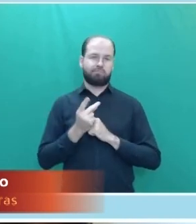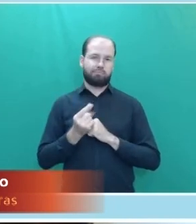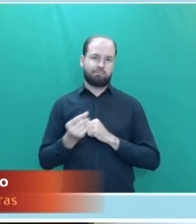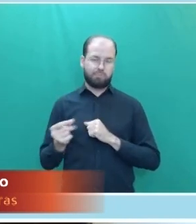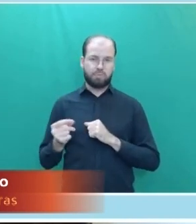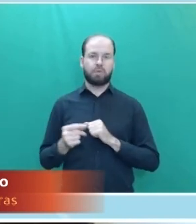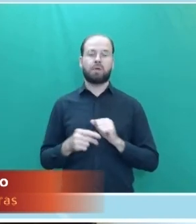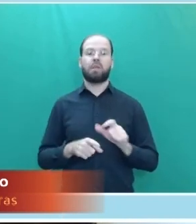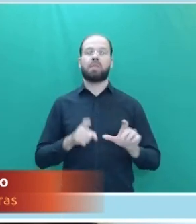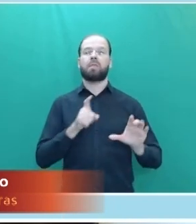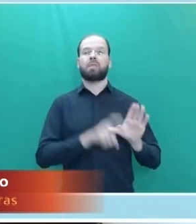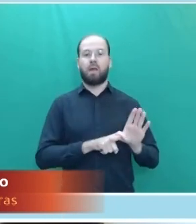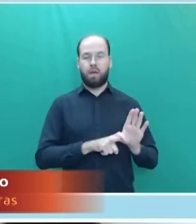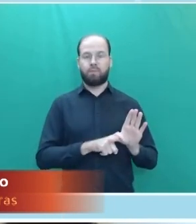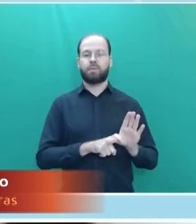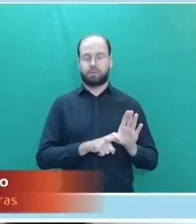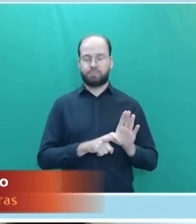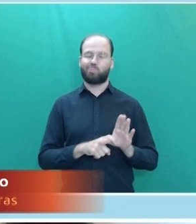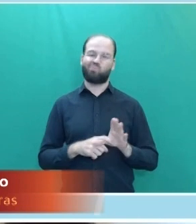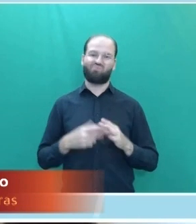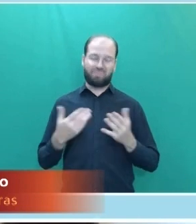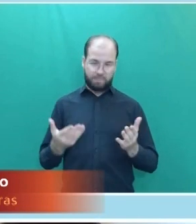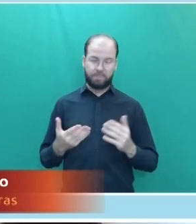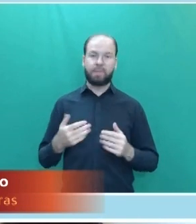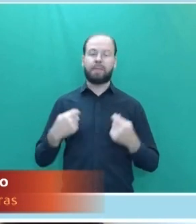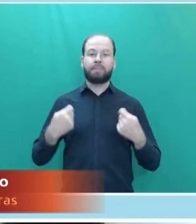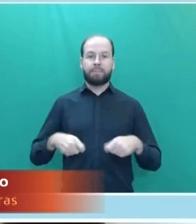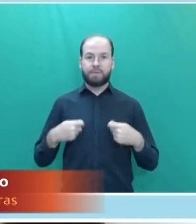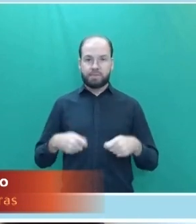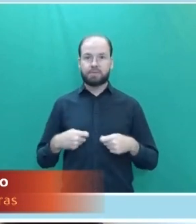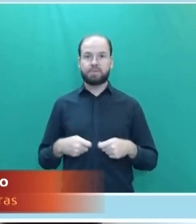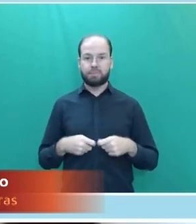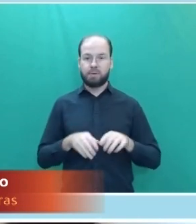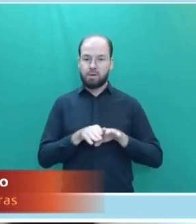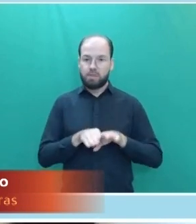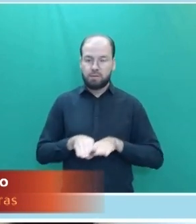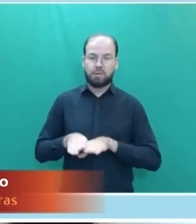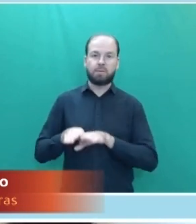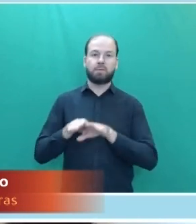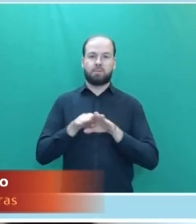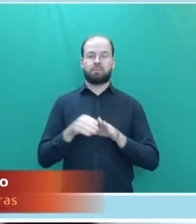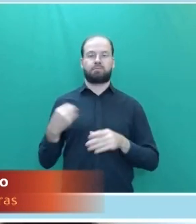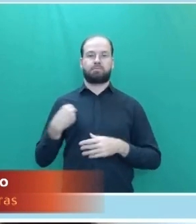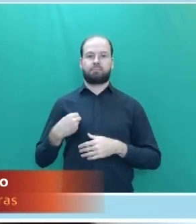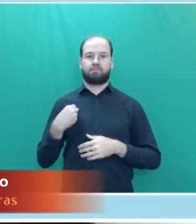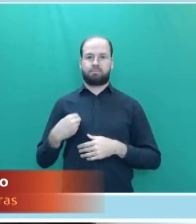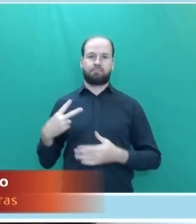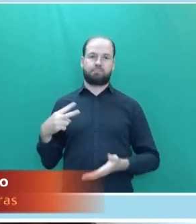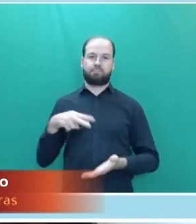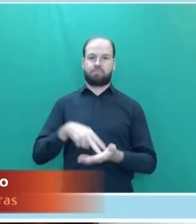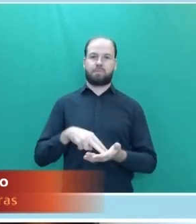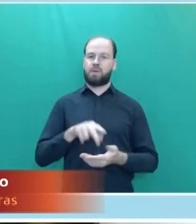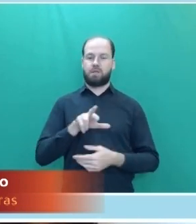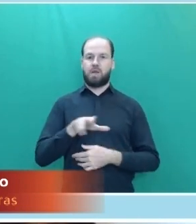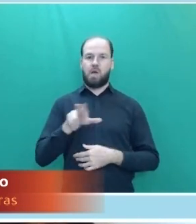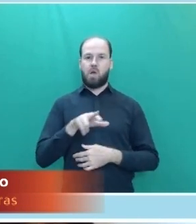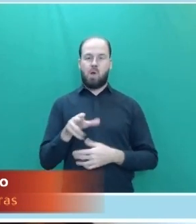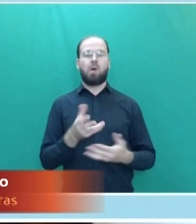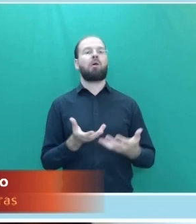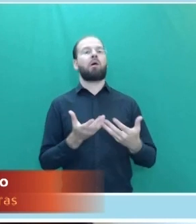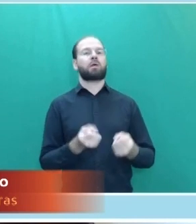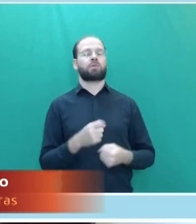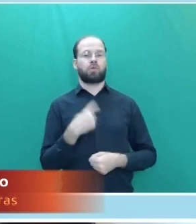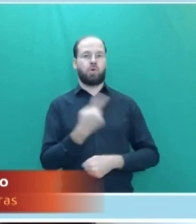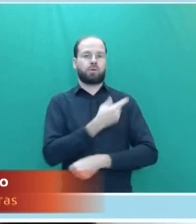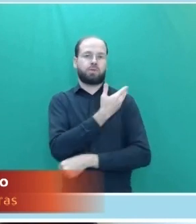deixa histéricas. É preciso que a cisgeneridade atue, né, e não compactue com a nossa